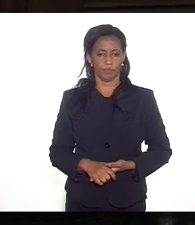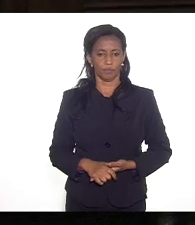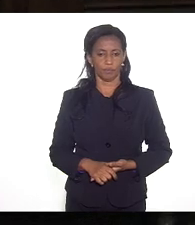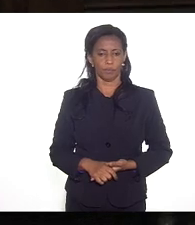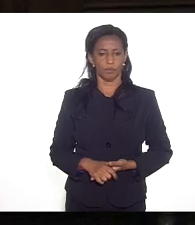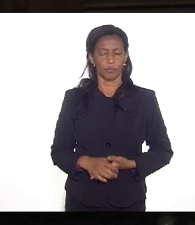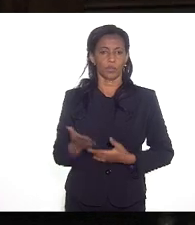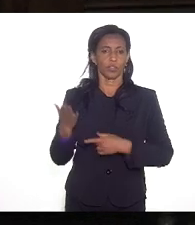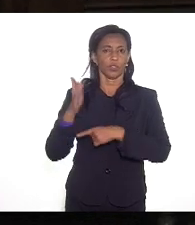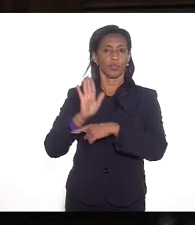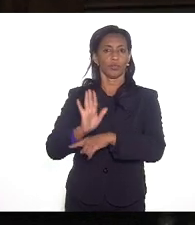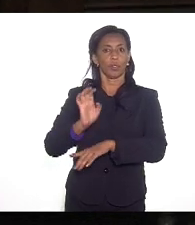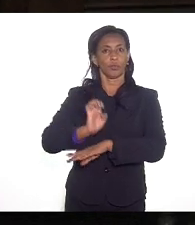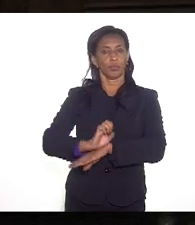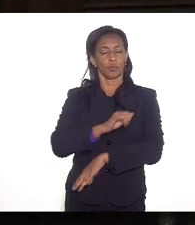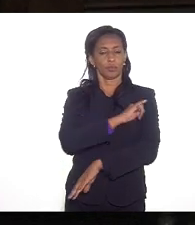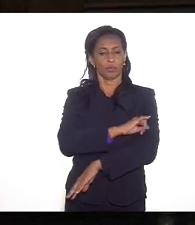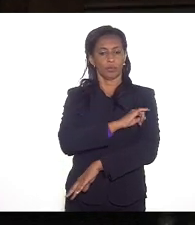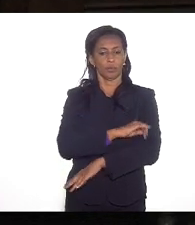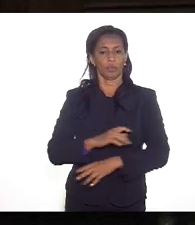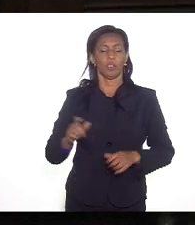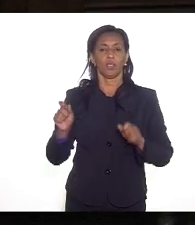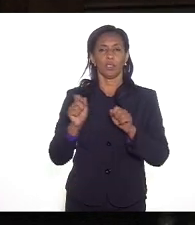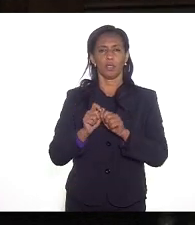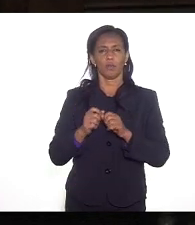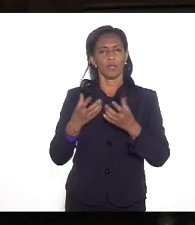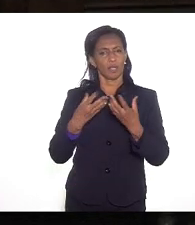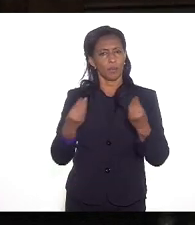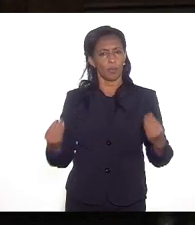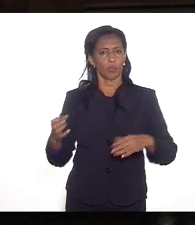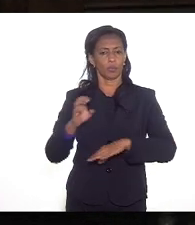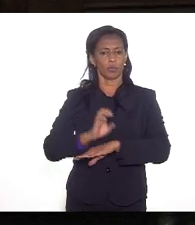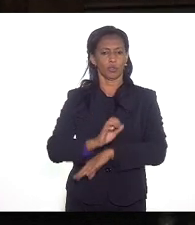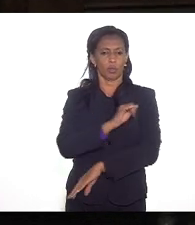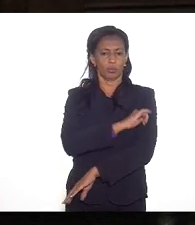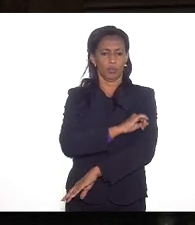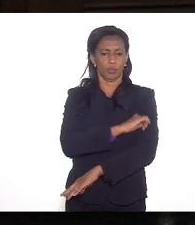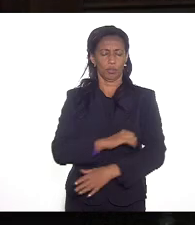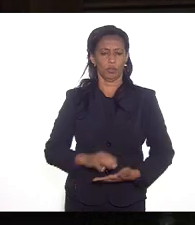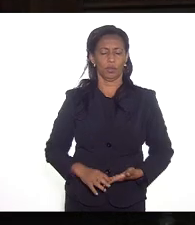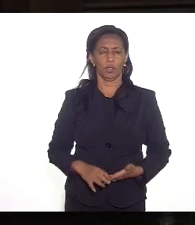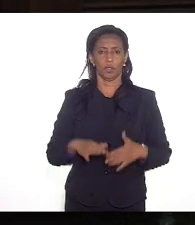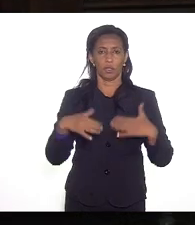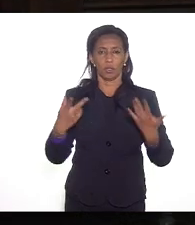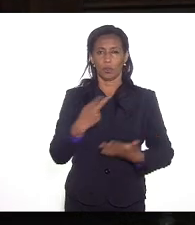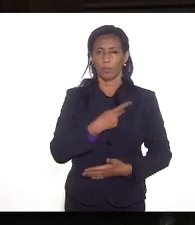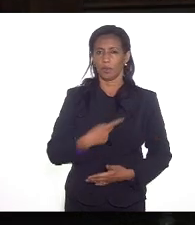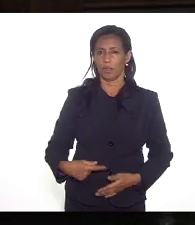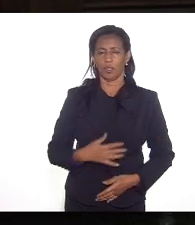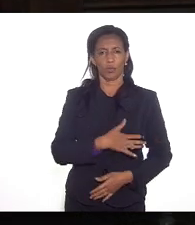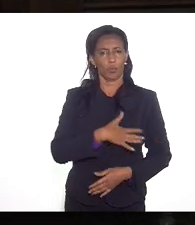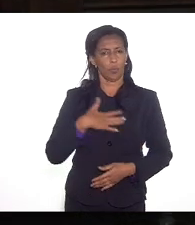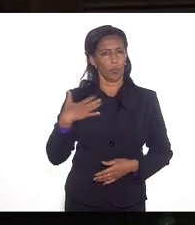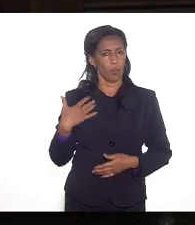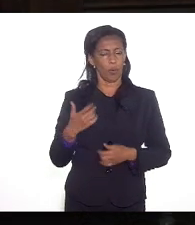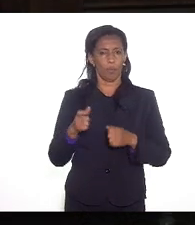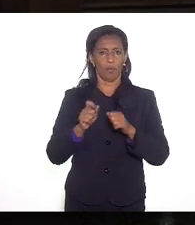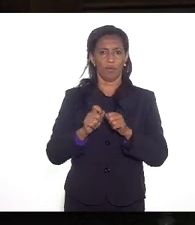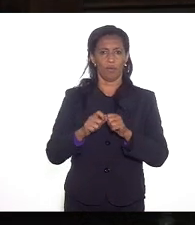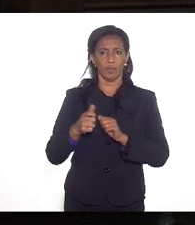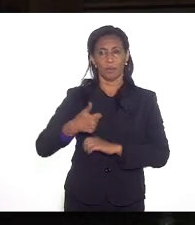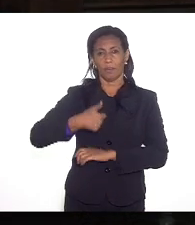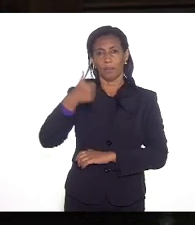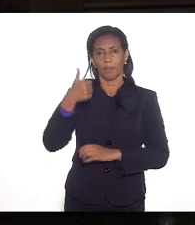Bom dia ajudar o estado do Rio de Janeiro e fazer muito pelo Estado do Rio de Janeiro seu presente é uma honra eu